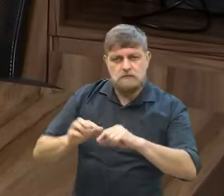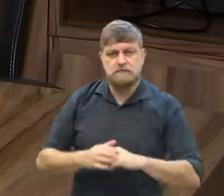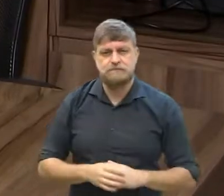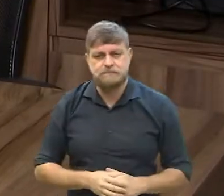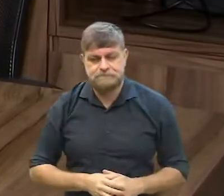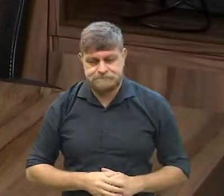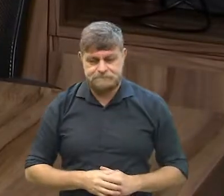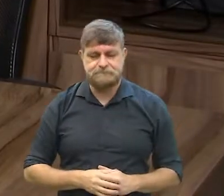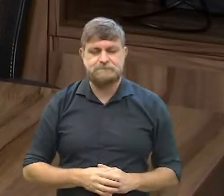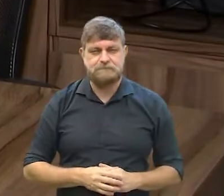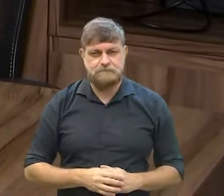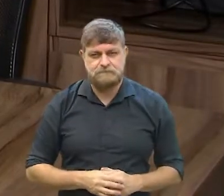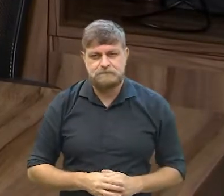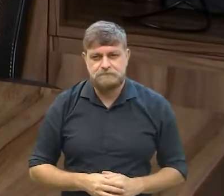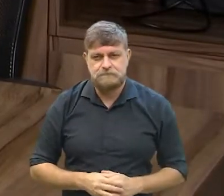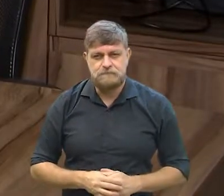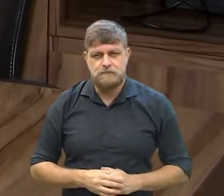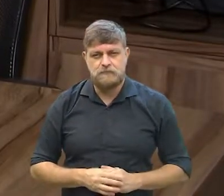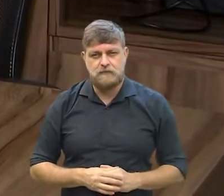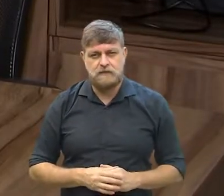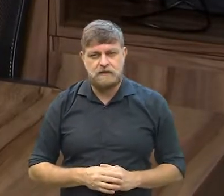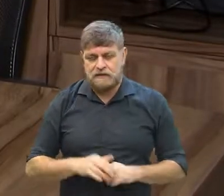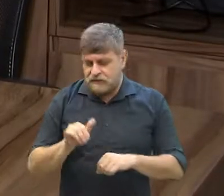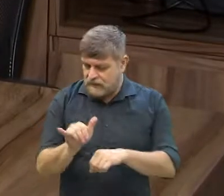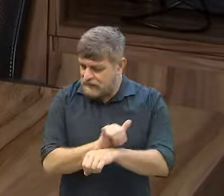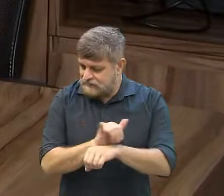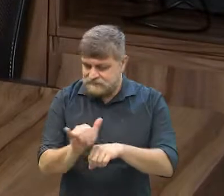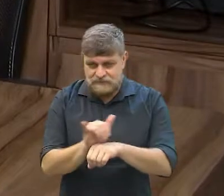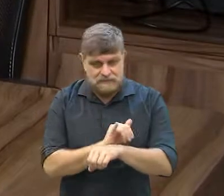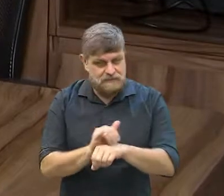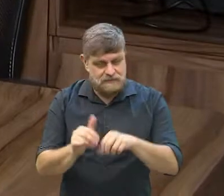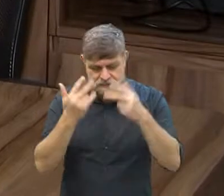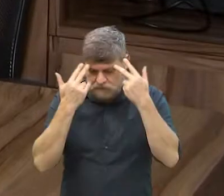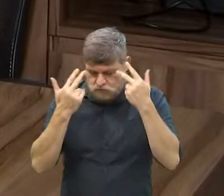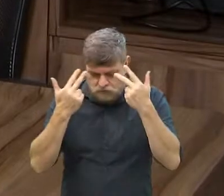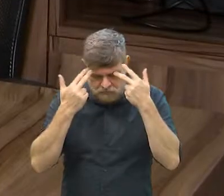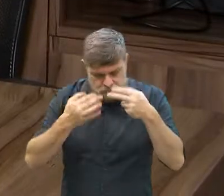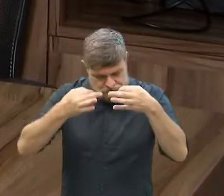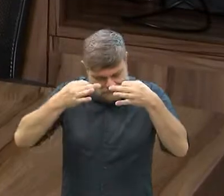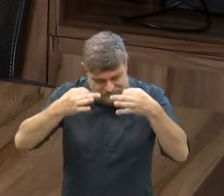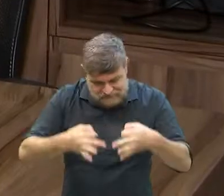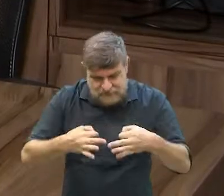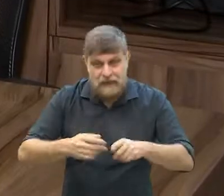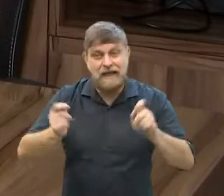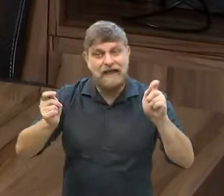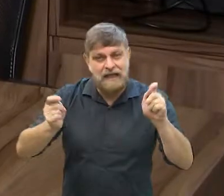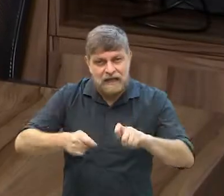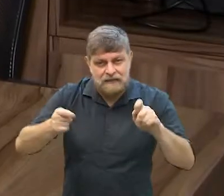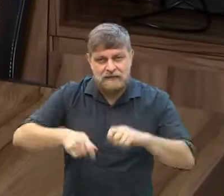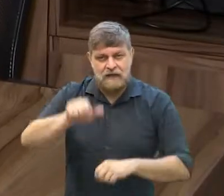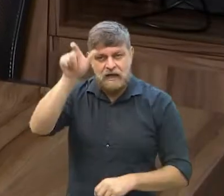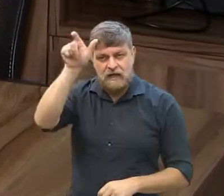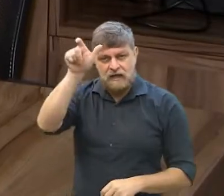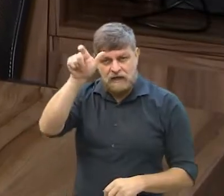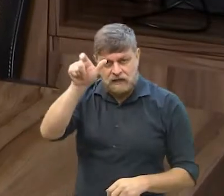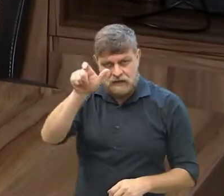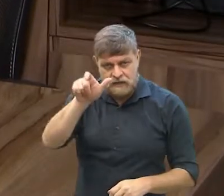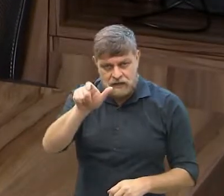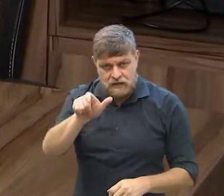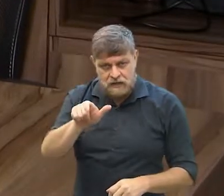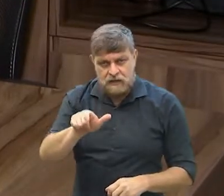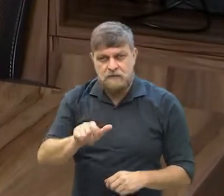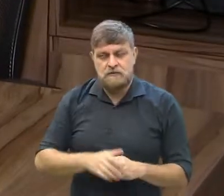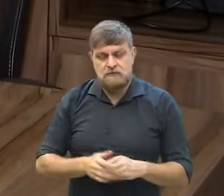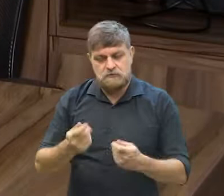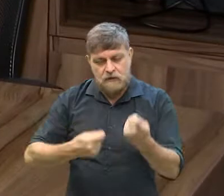isso é o caminho natural, o caminho que vai levar a pessoa a sair de uma situação